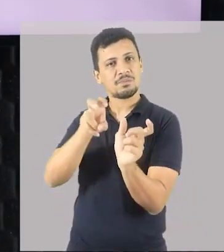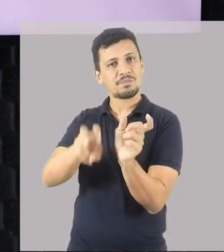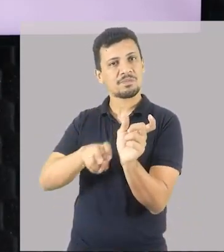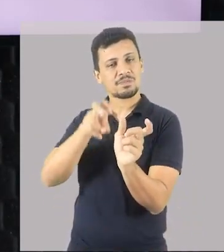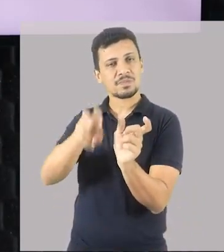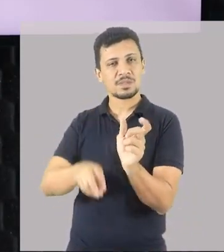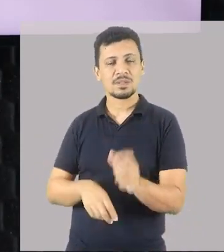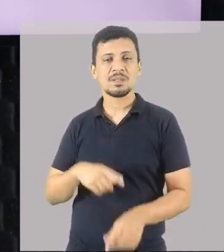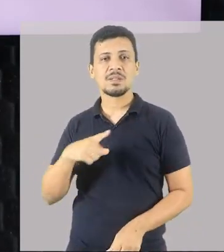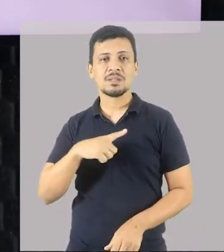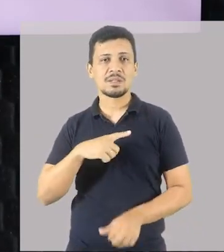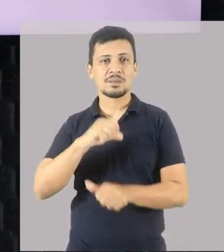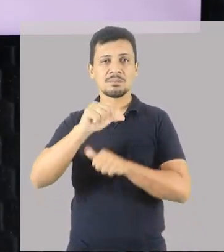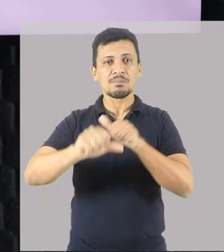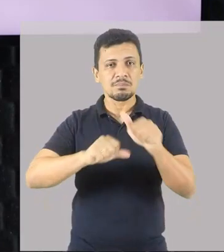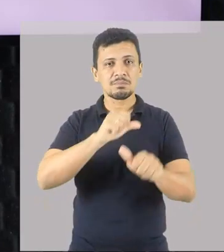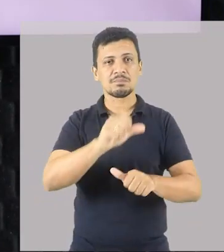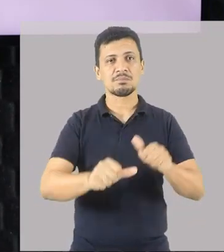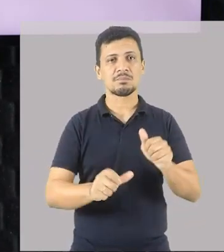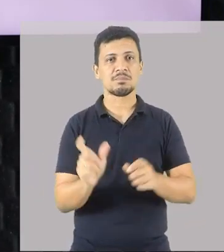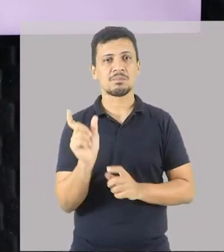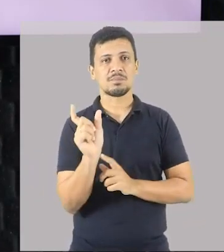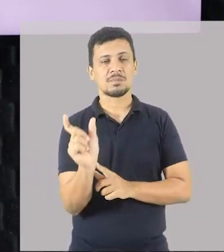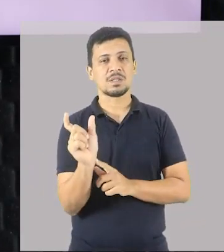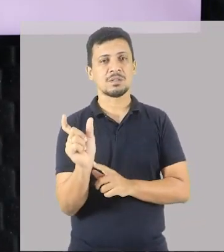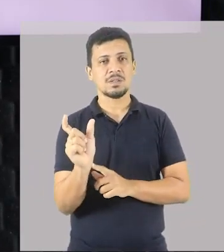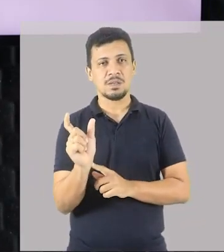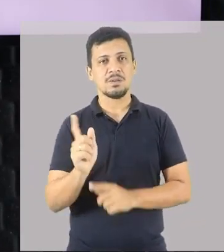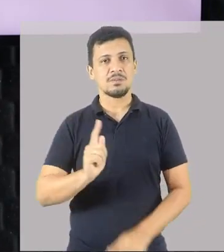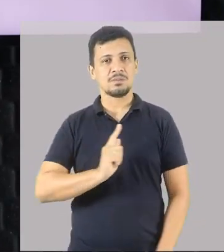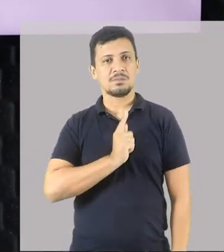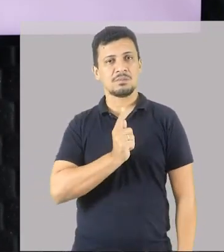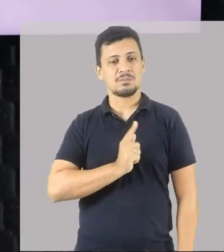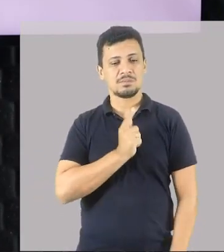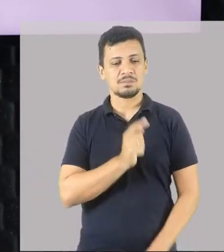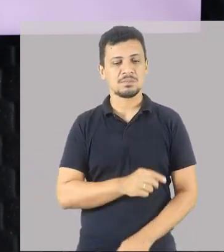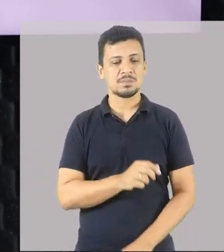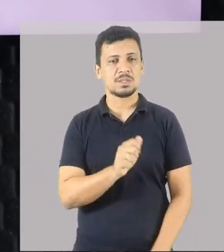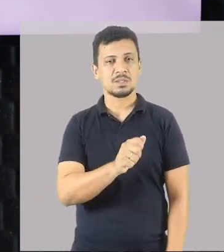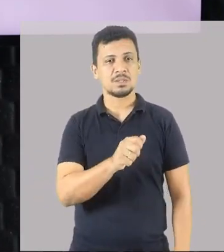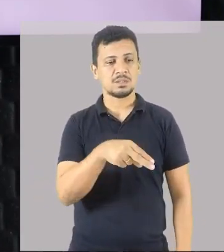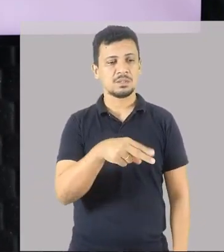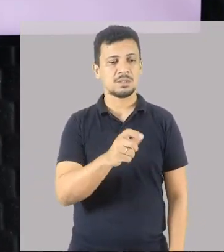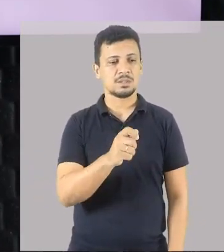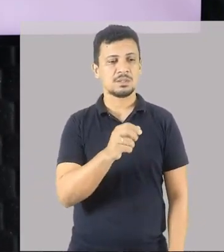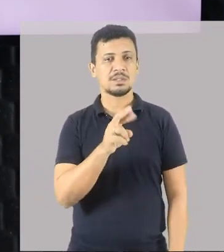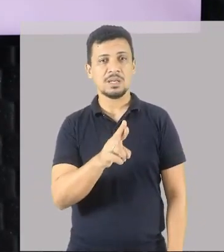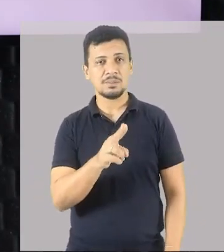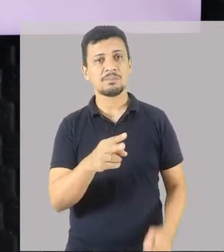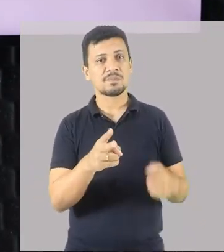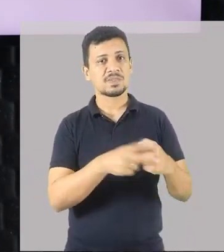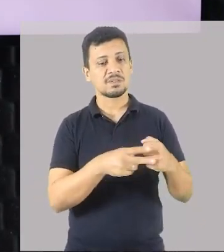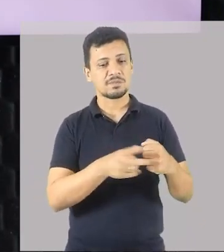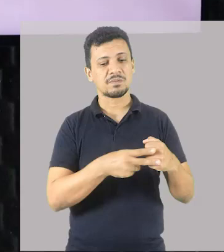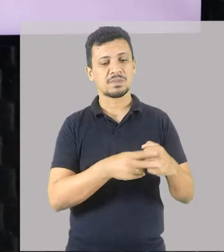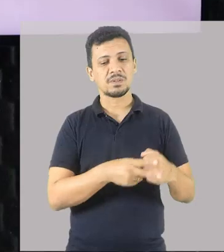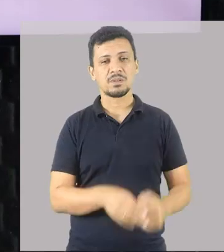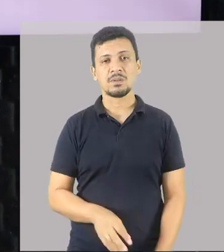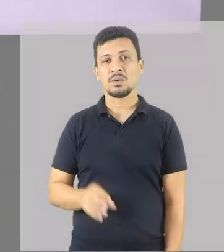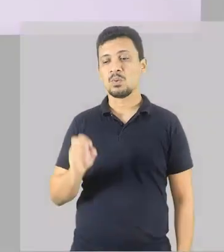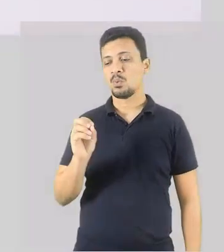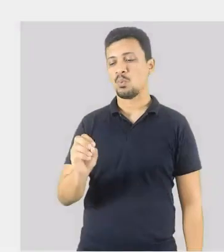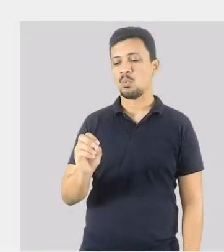da transformação da palavra do valor gramatical. Andar é verbo, mas eu posso transformar em o